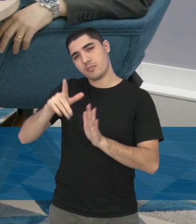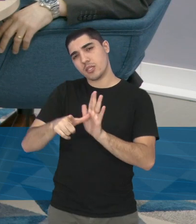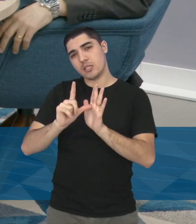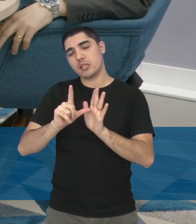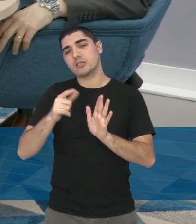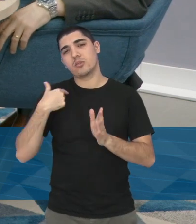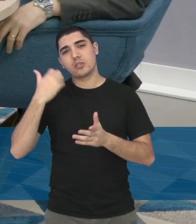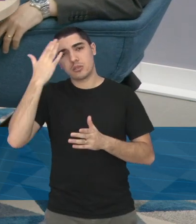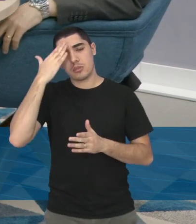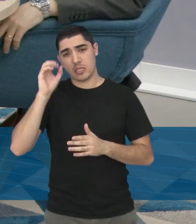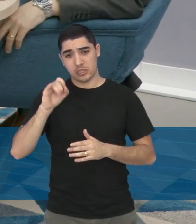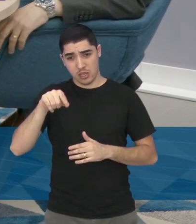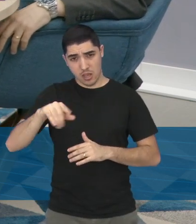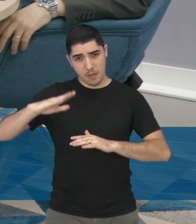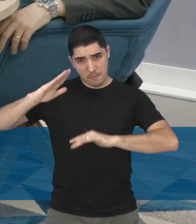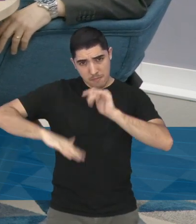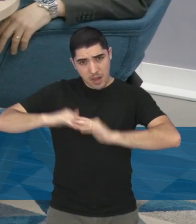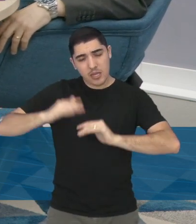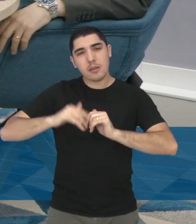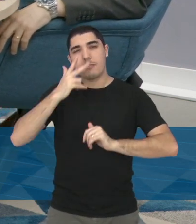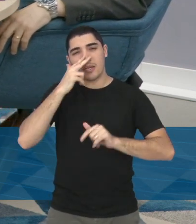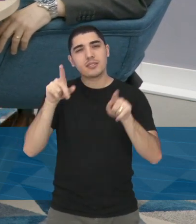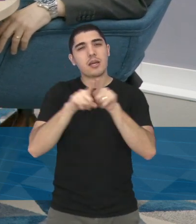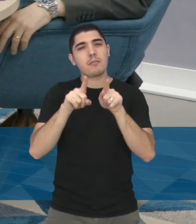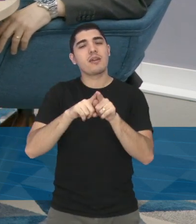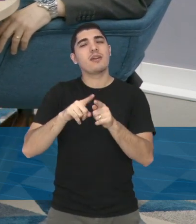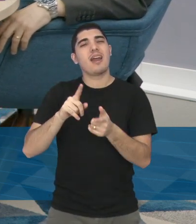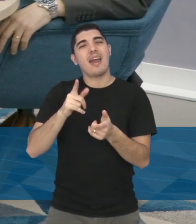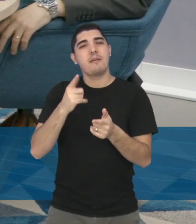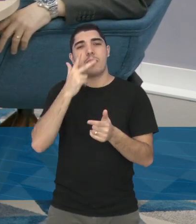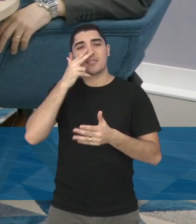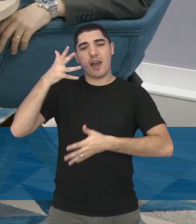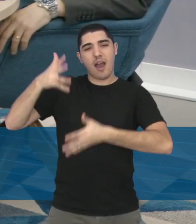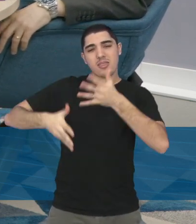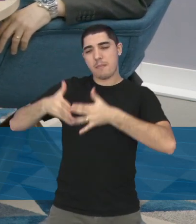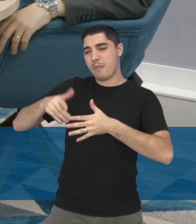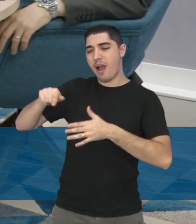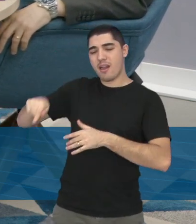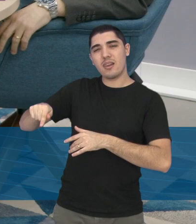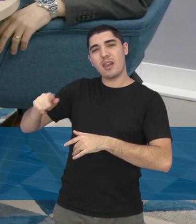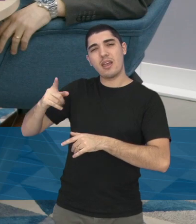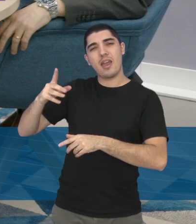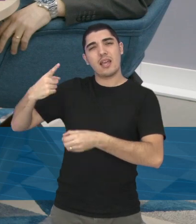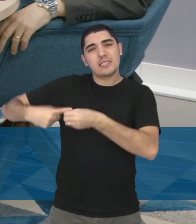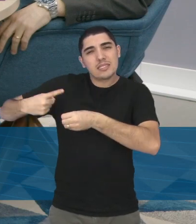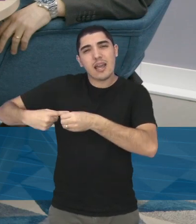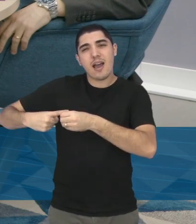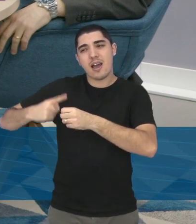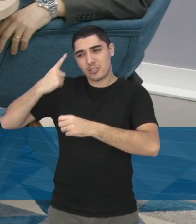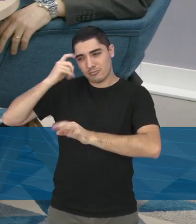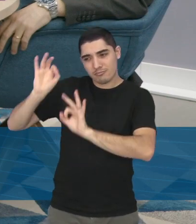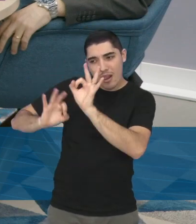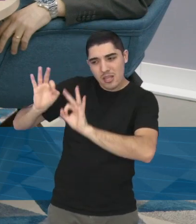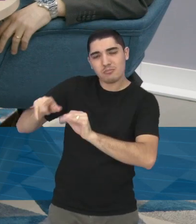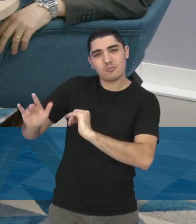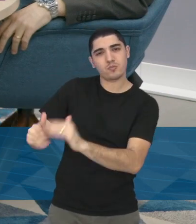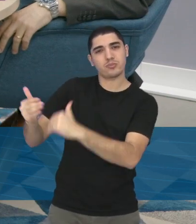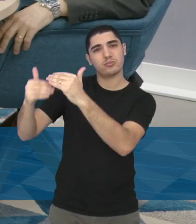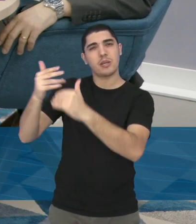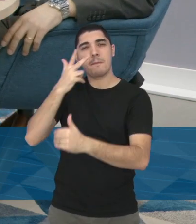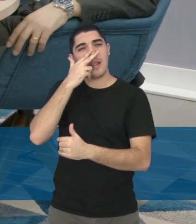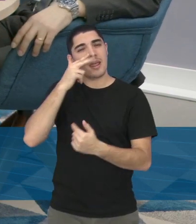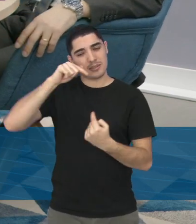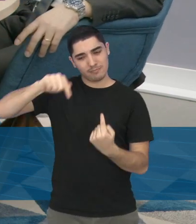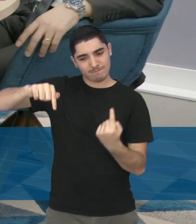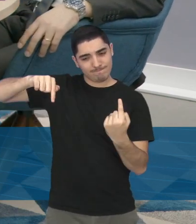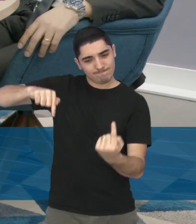que, na prática, acaba prejudicando também o planejamento das cidades e tal, com tudo isso. É uma cadeia, né? Sim. O